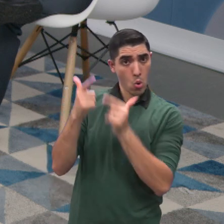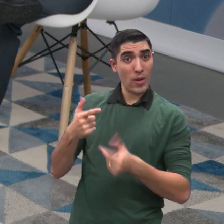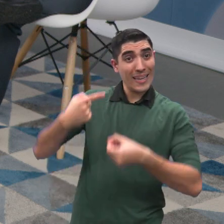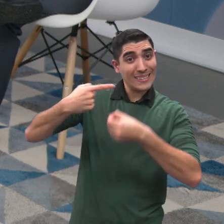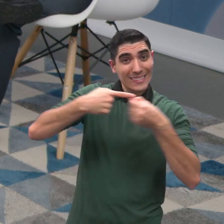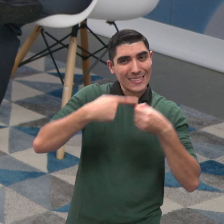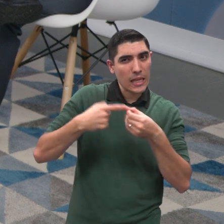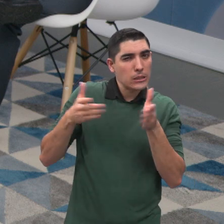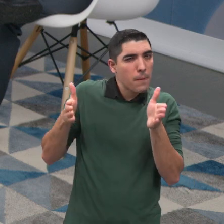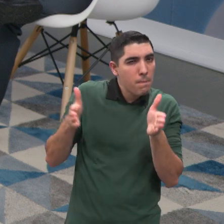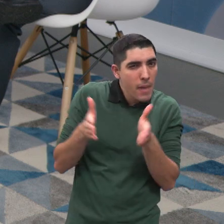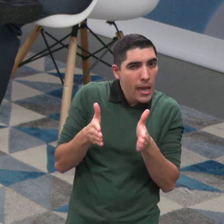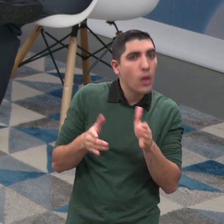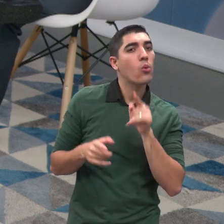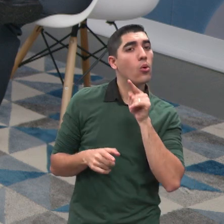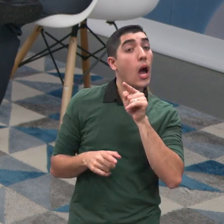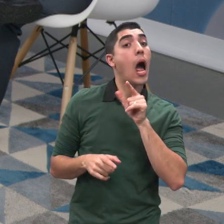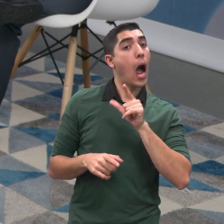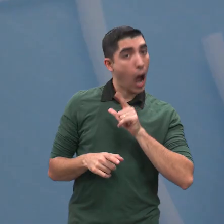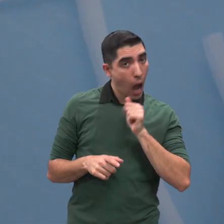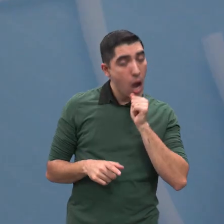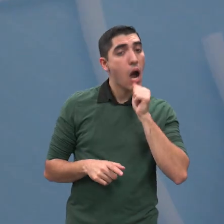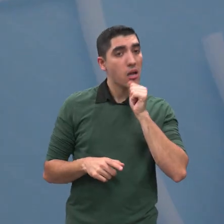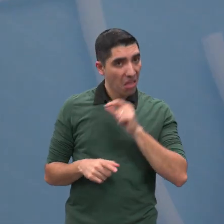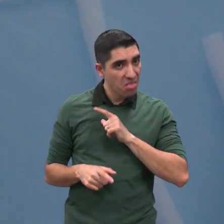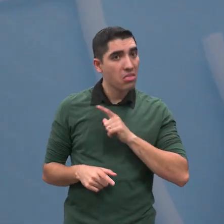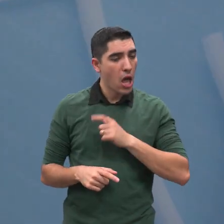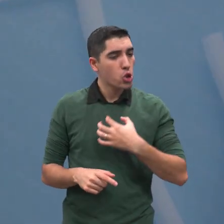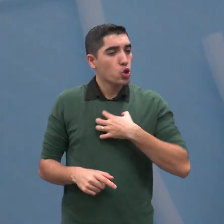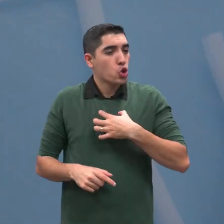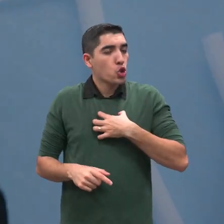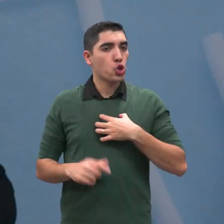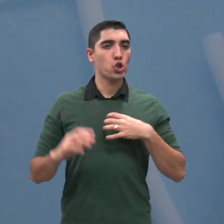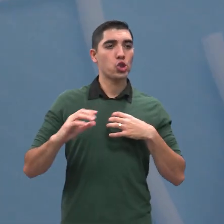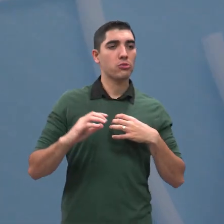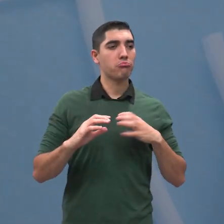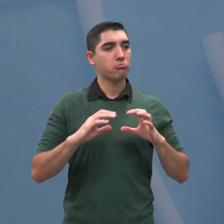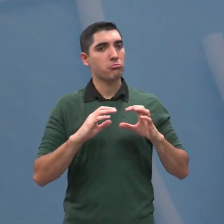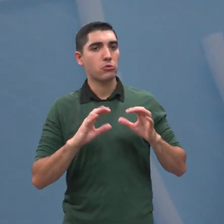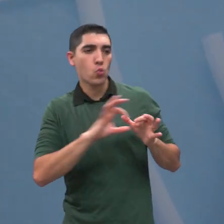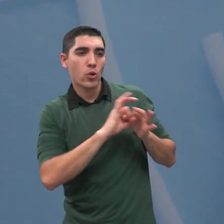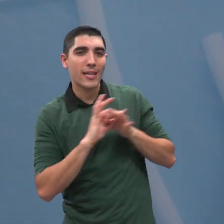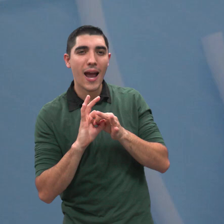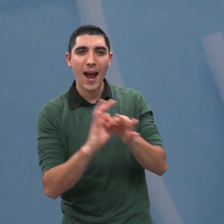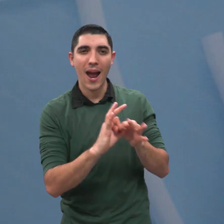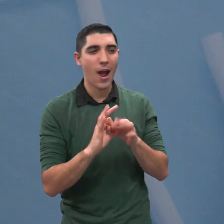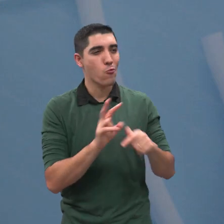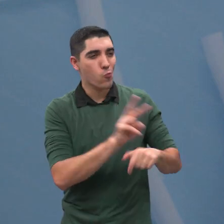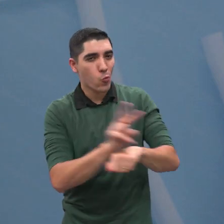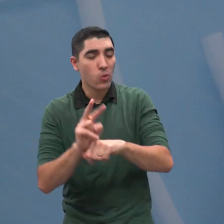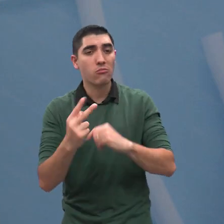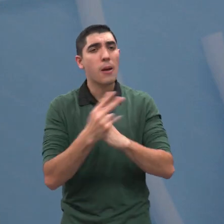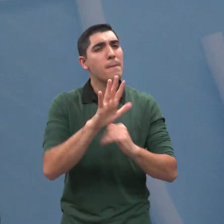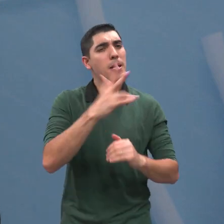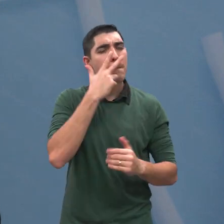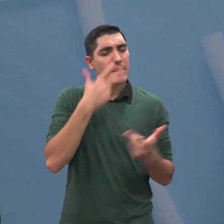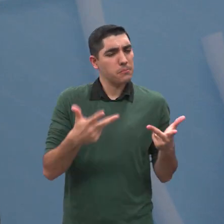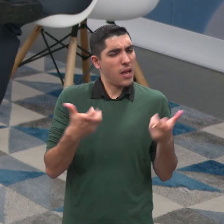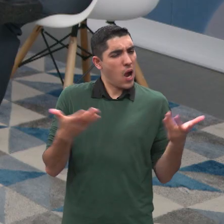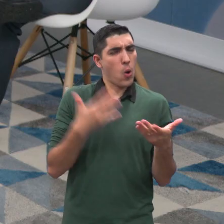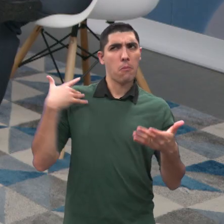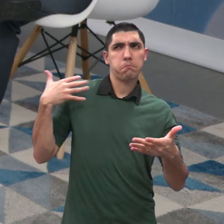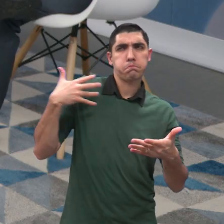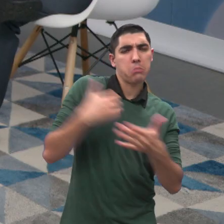ainda é possível ver esse formato, né, mas a gente foi perdendo ao longo dos anos.